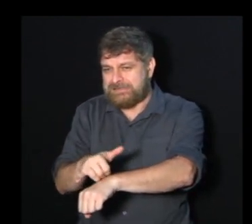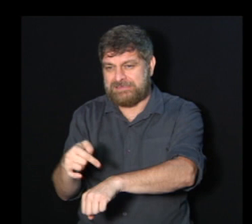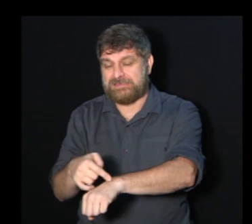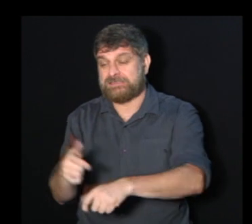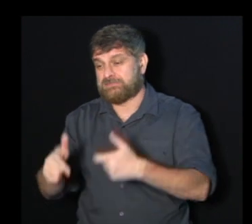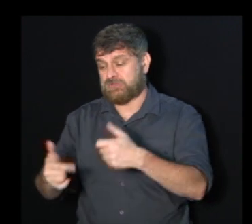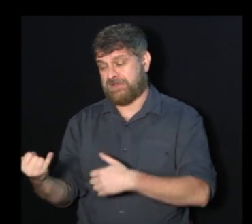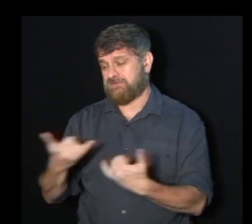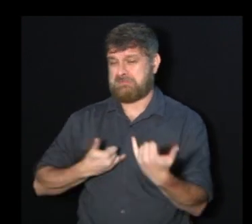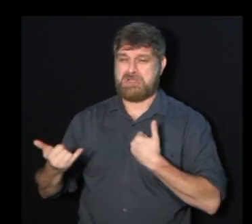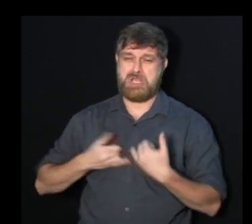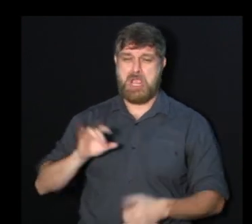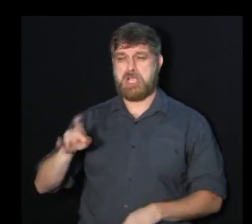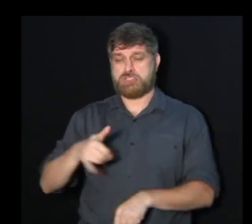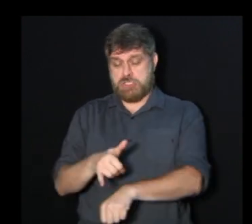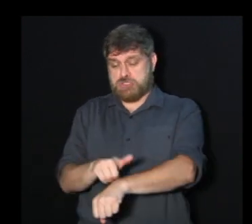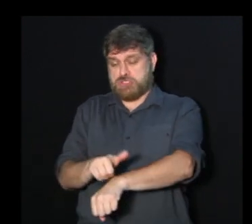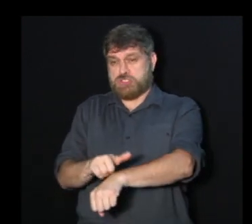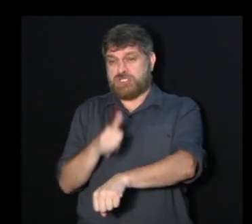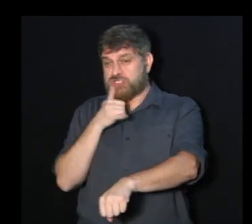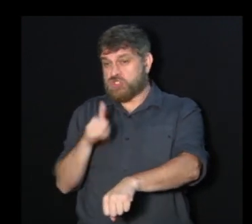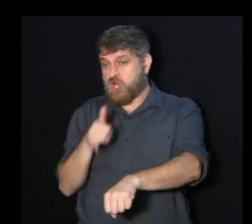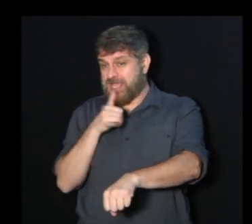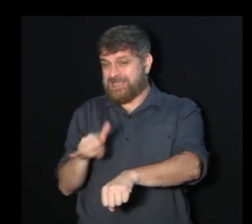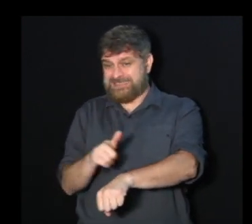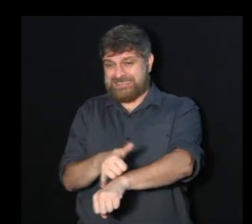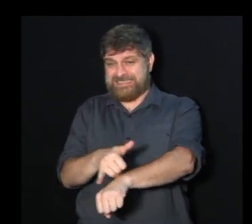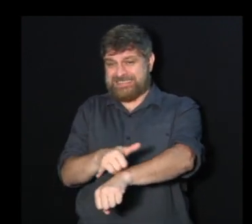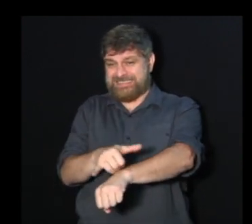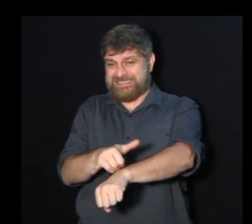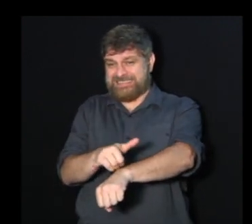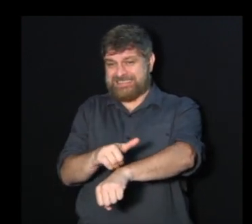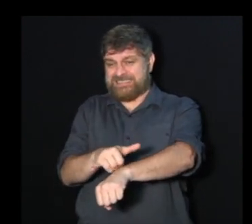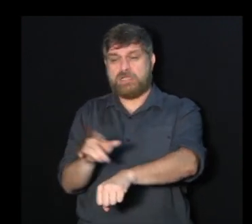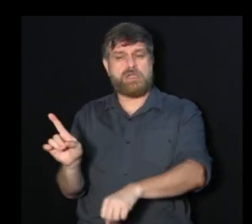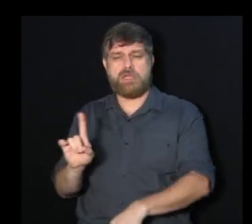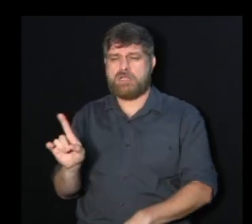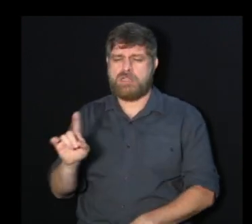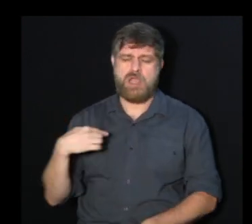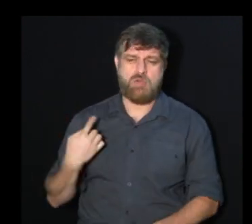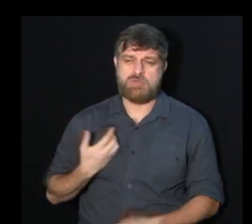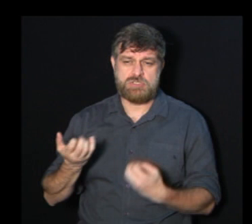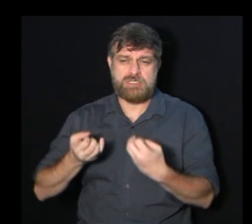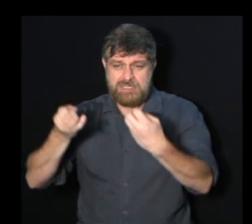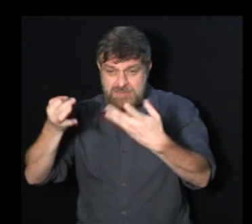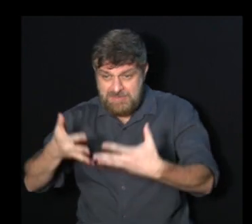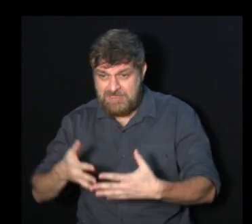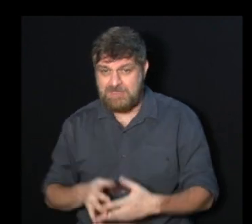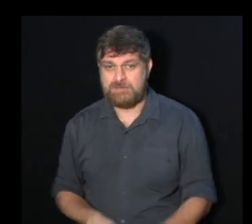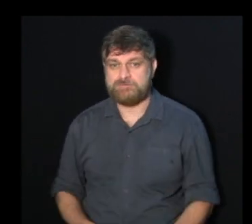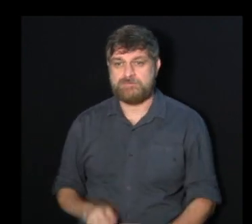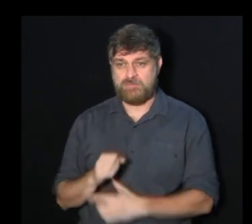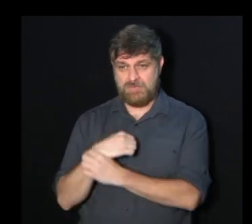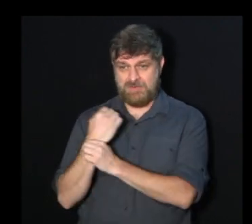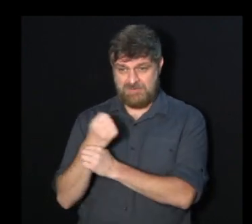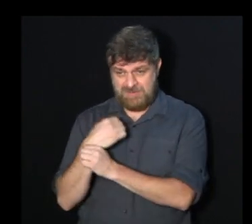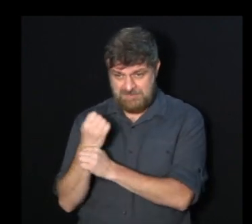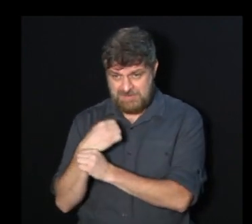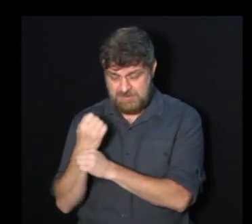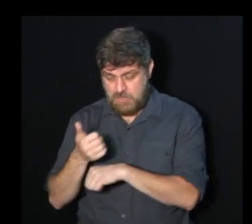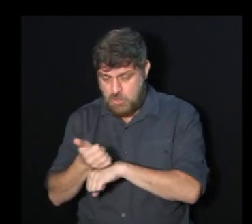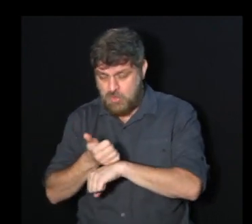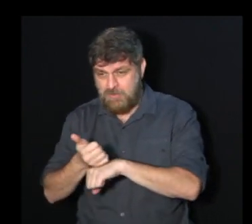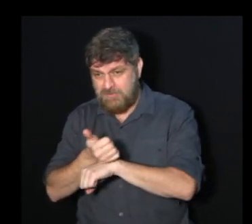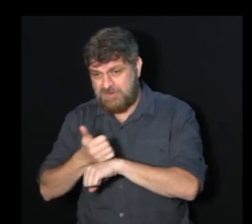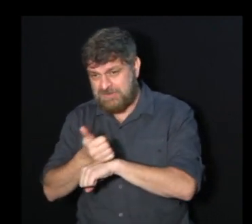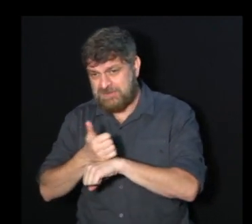falar para a gente, e o choquinho, né? Então, não, a gente quer dizer aqui que a terapia dos fisioterapeutas